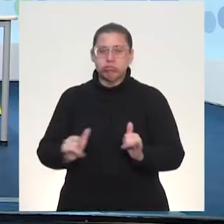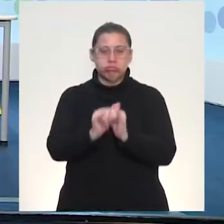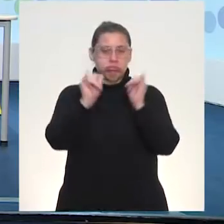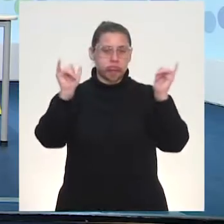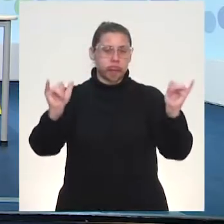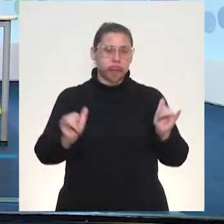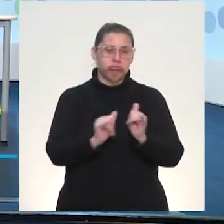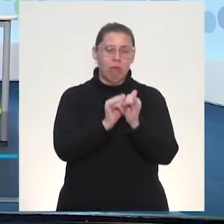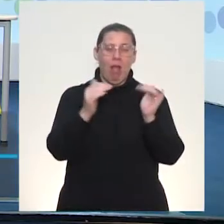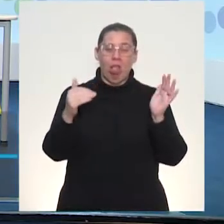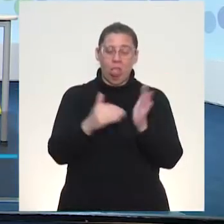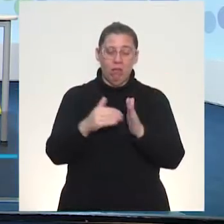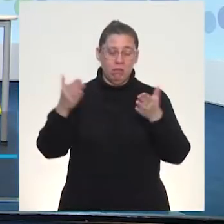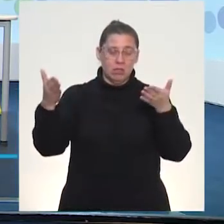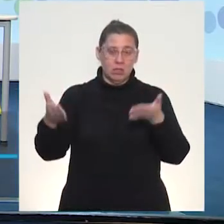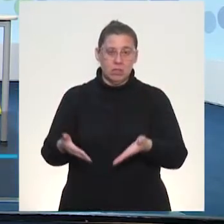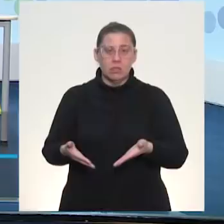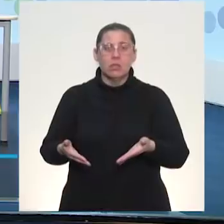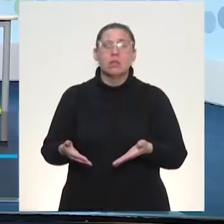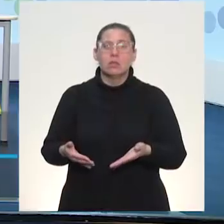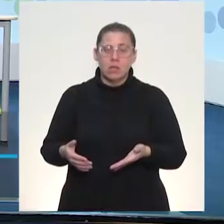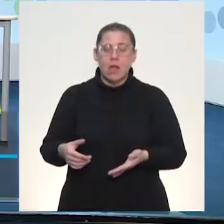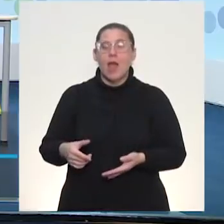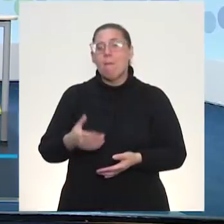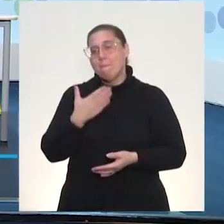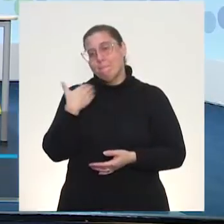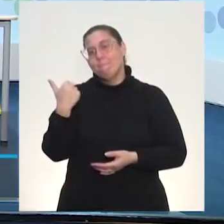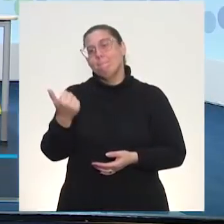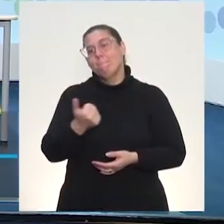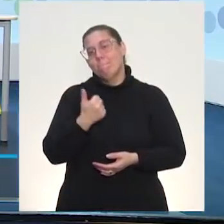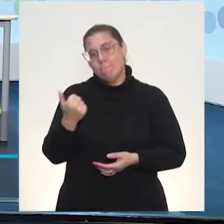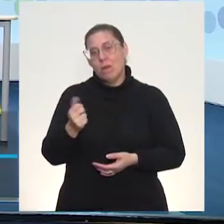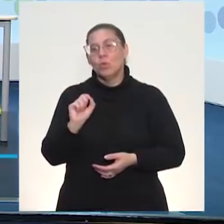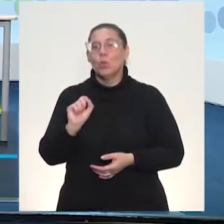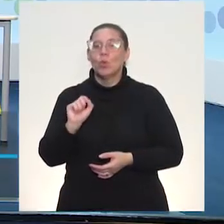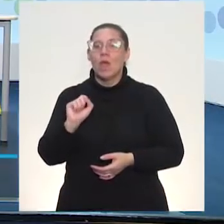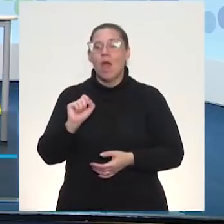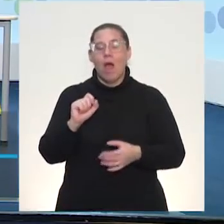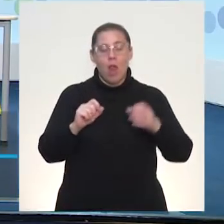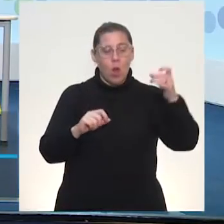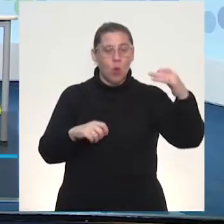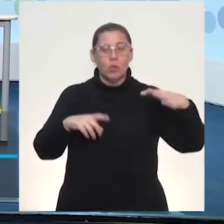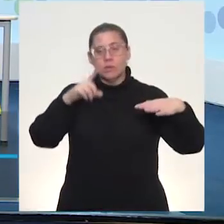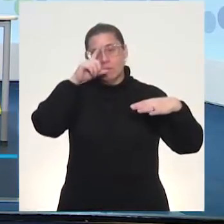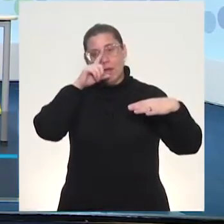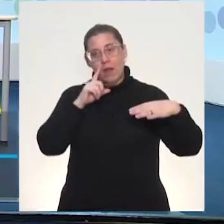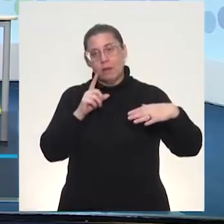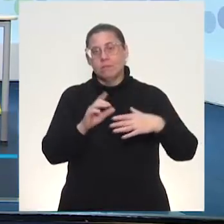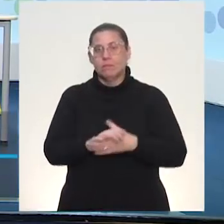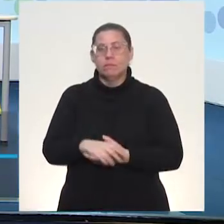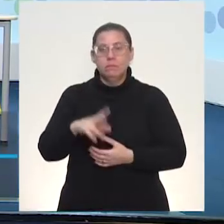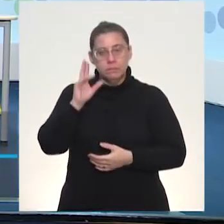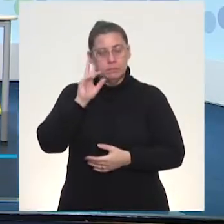até chegar aqui, ela realmente é mais eficiente do que a incandescente, né? Eu lembro que na sua aula, eu estava assistindo, teve